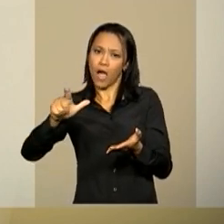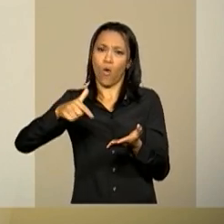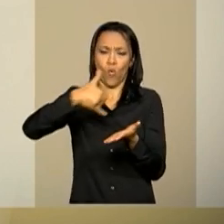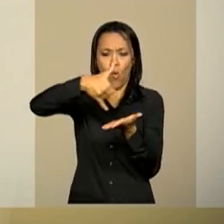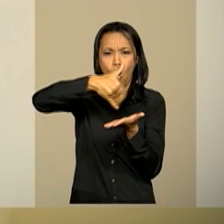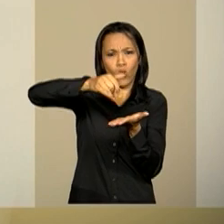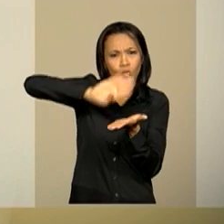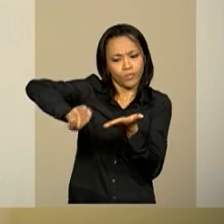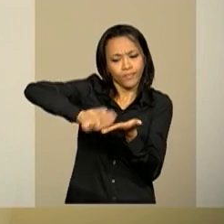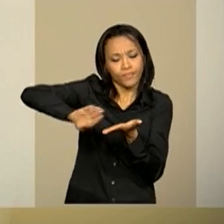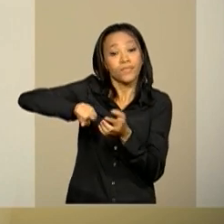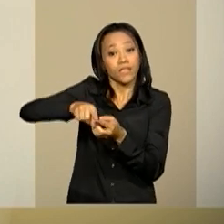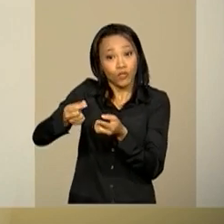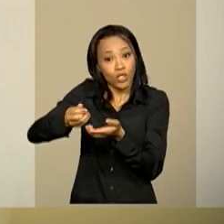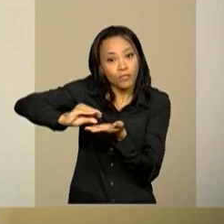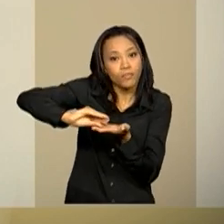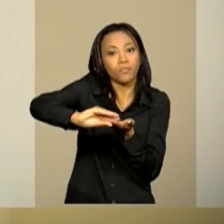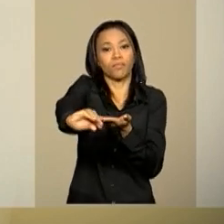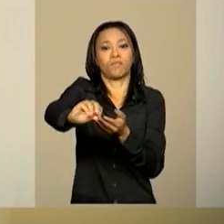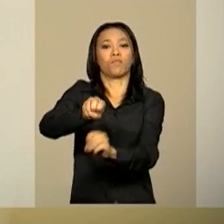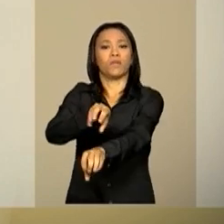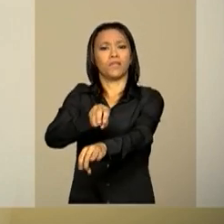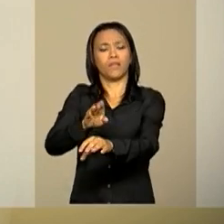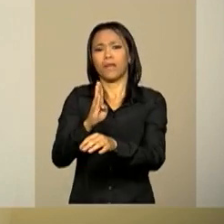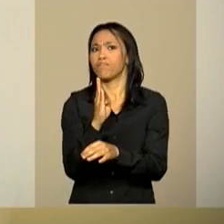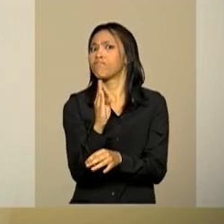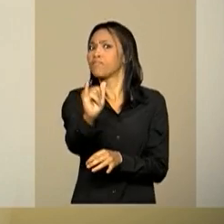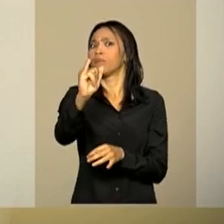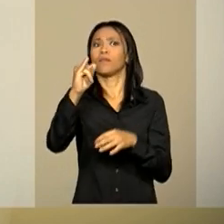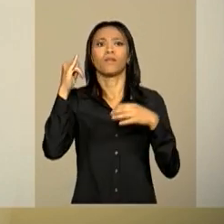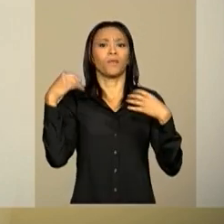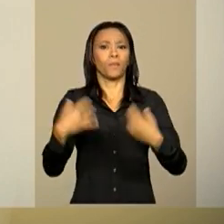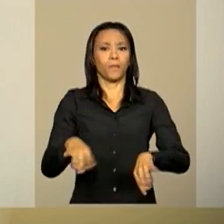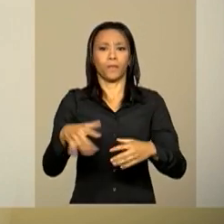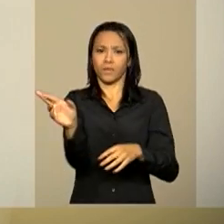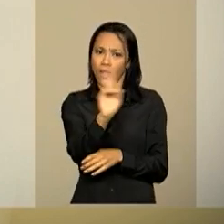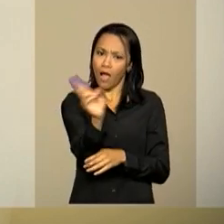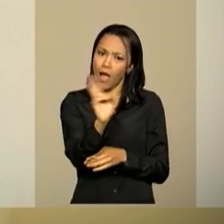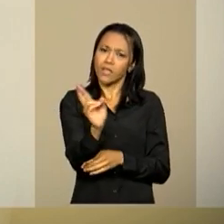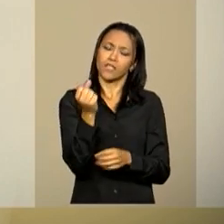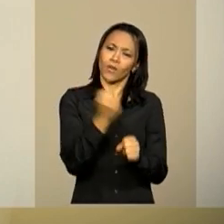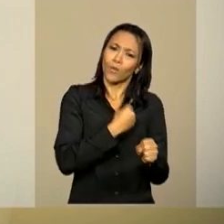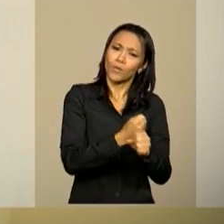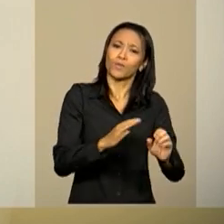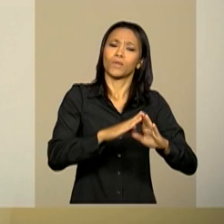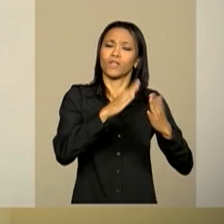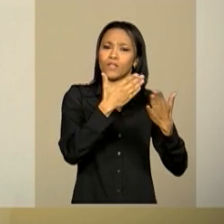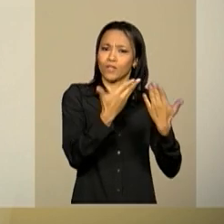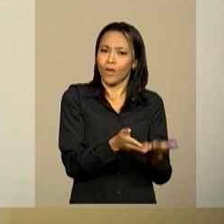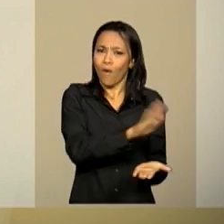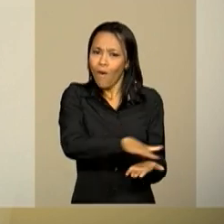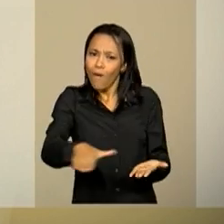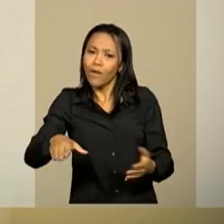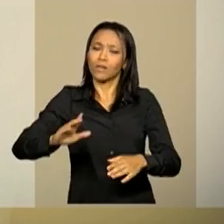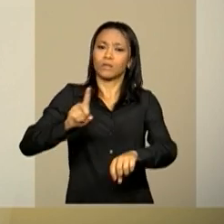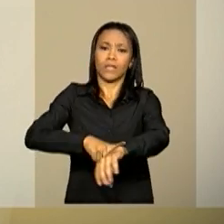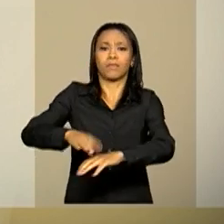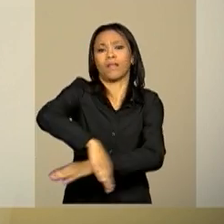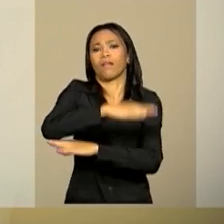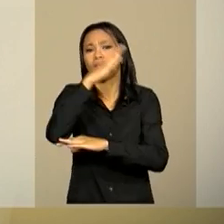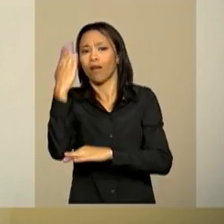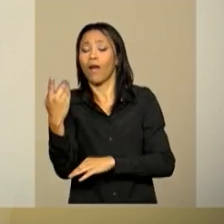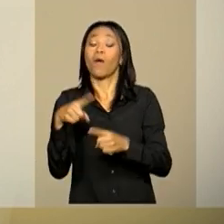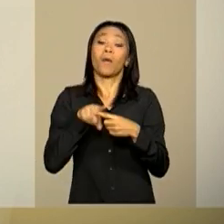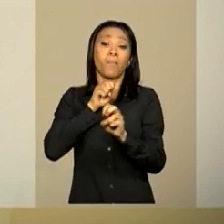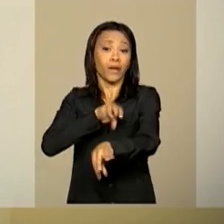óleo para a educação são bilhões de reais Luciano para fazer mais creches mais escolas em tempo integral para